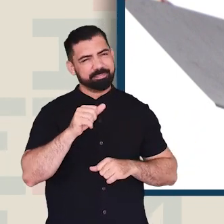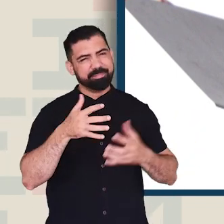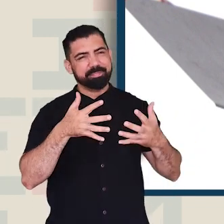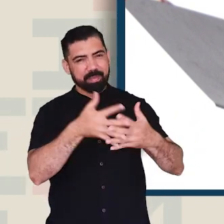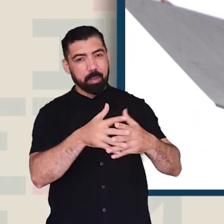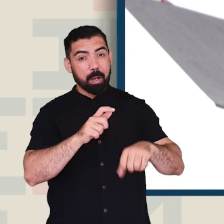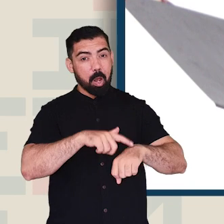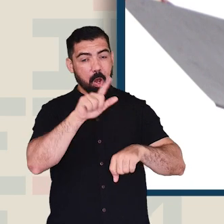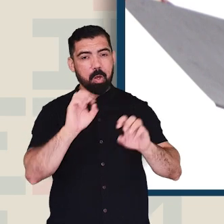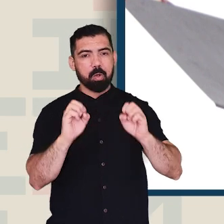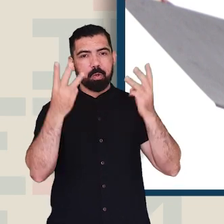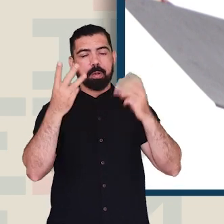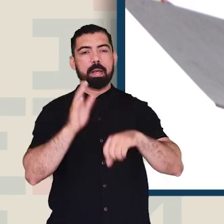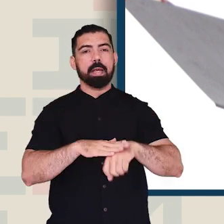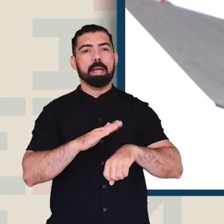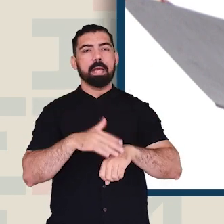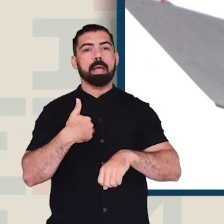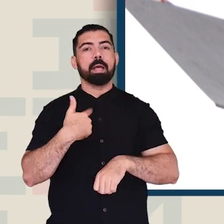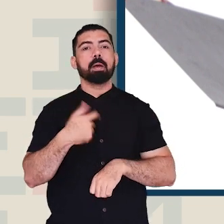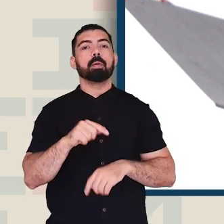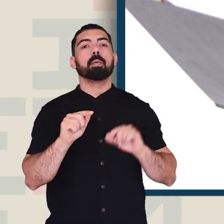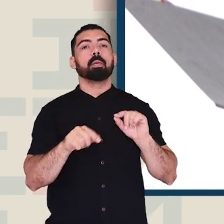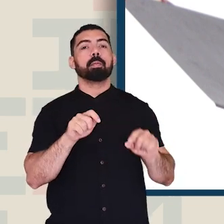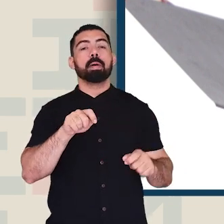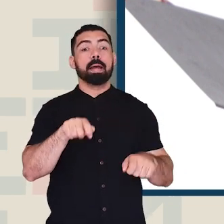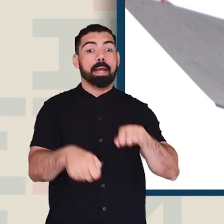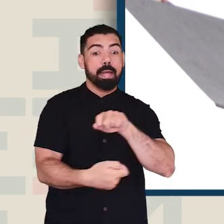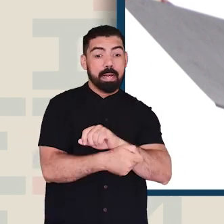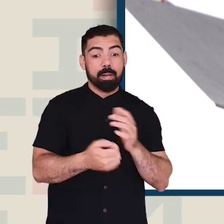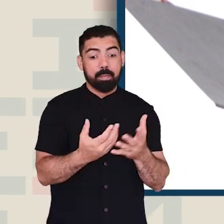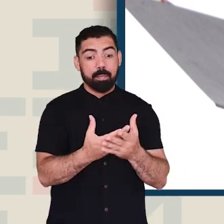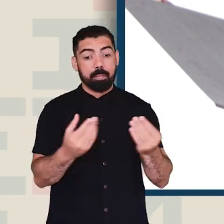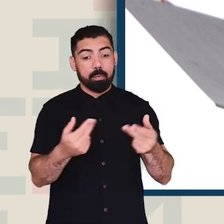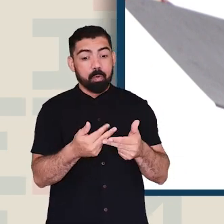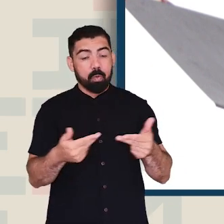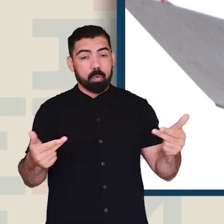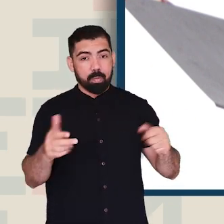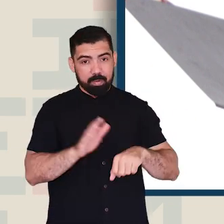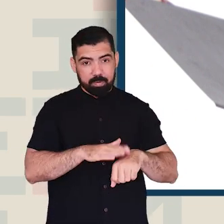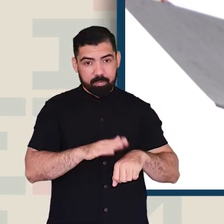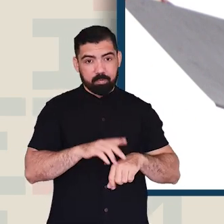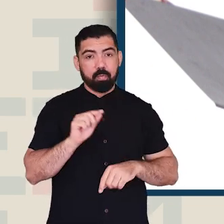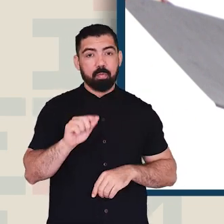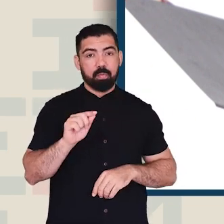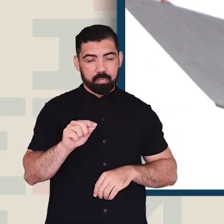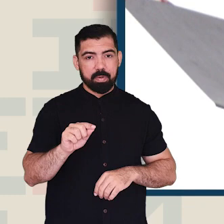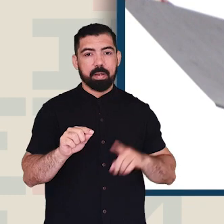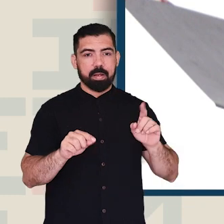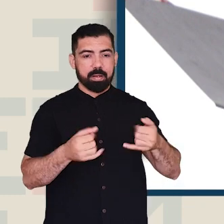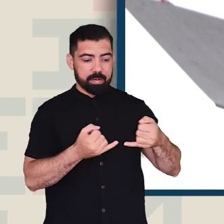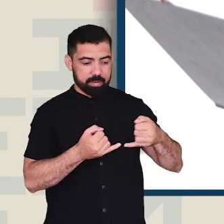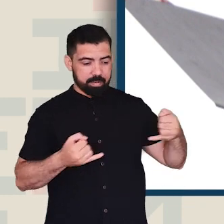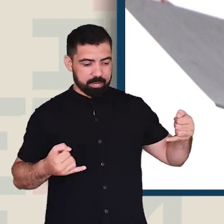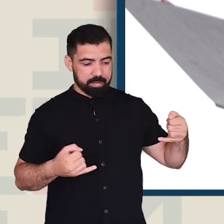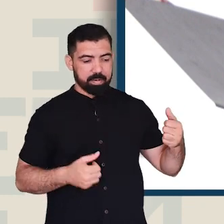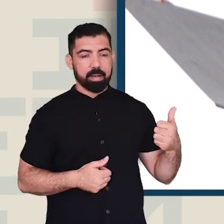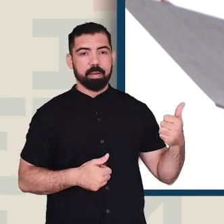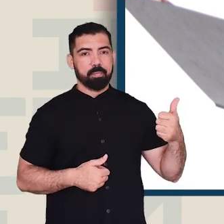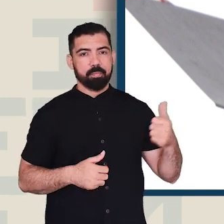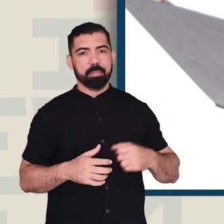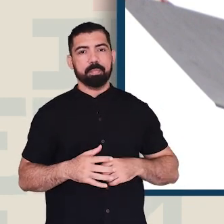isso. Então, eu tive que adaptar muitas coisas que eu tocaria na primeira corda,